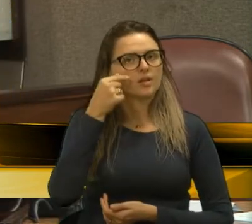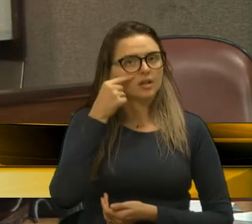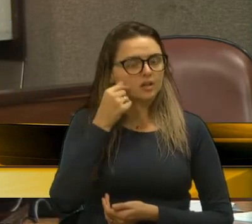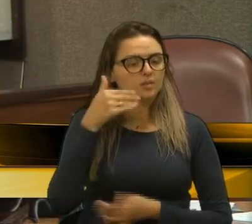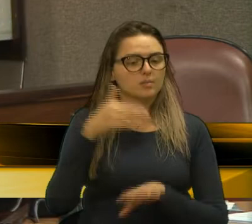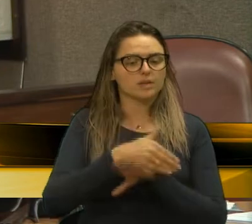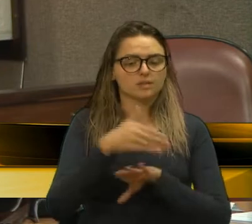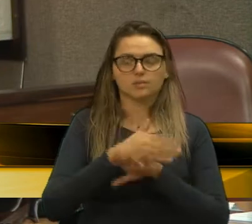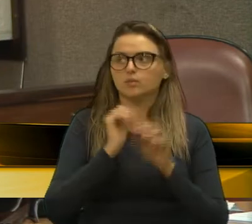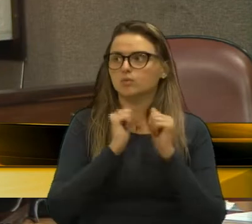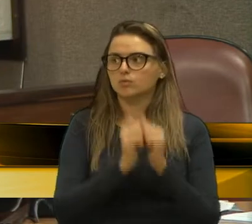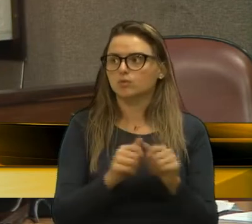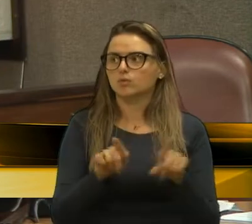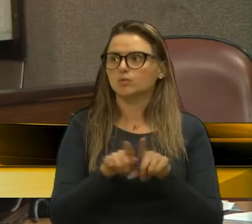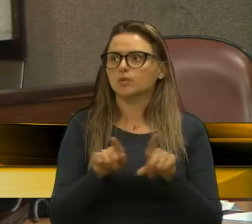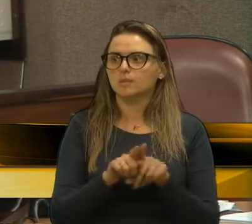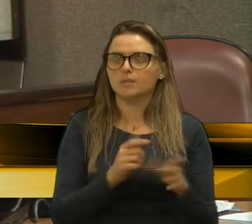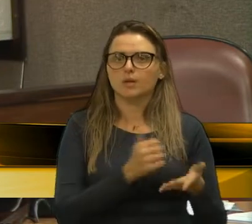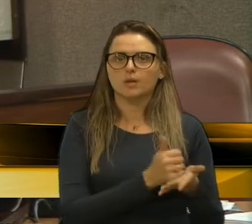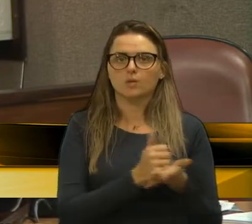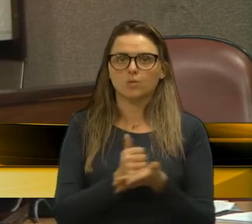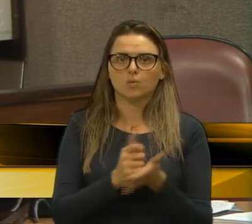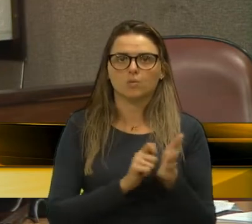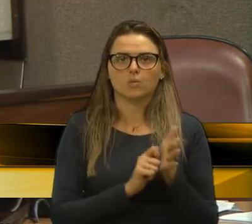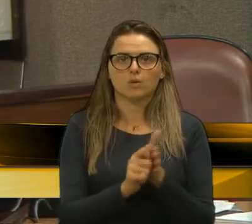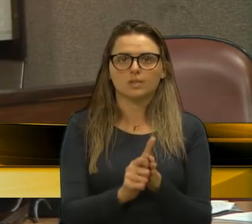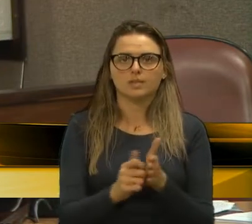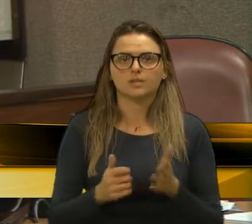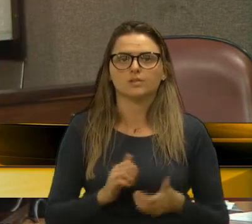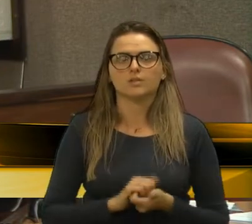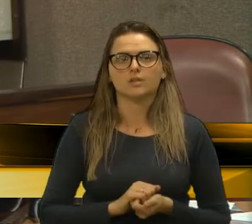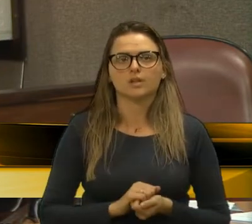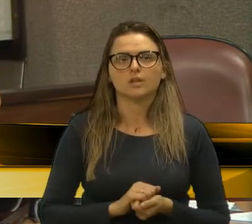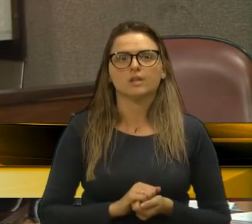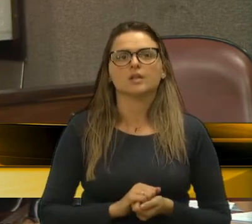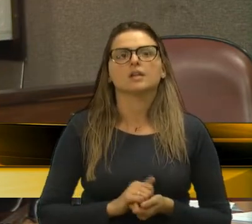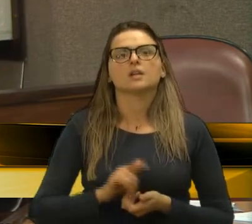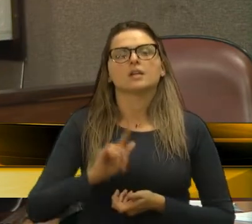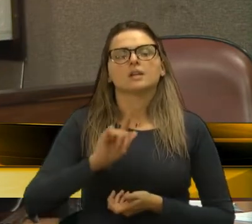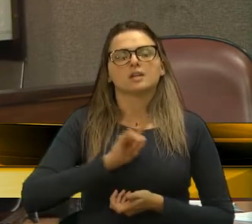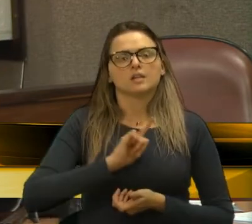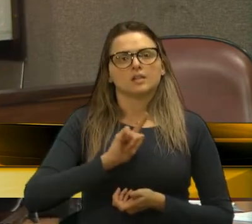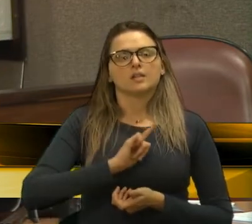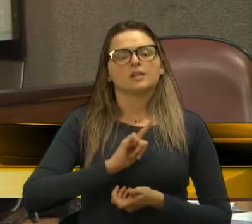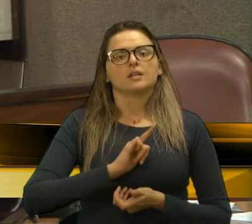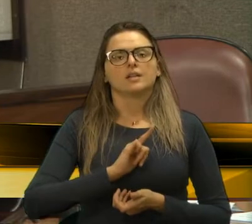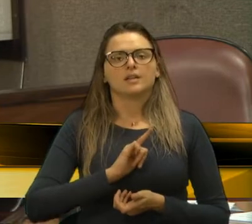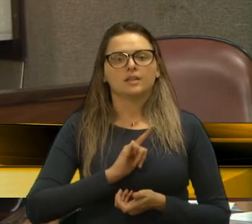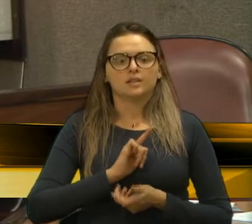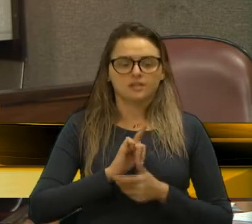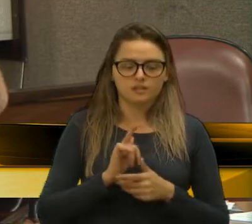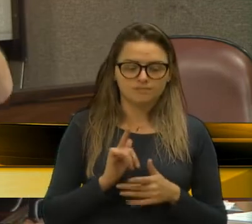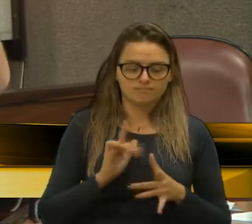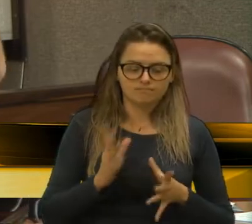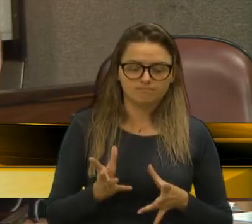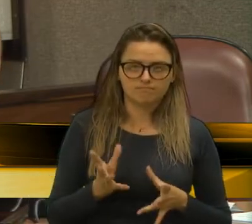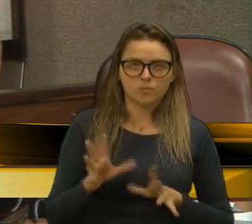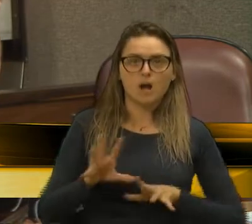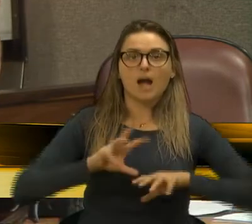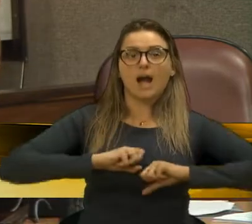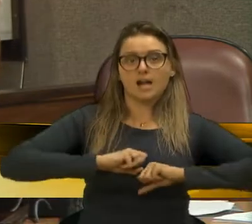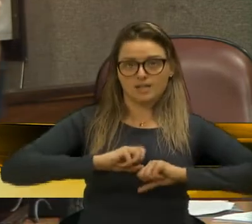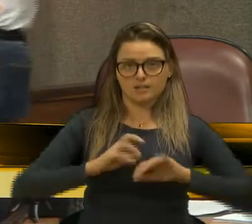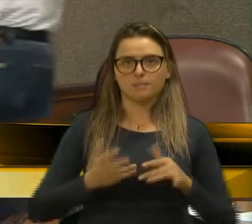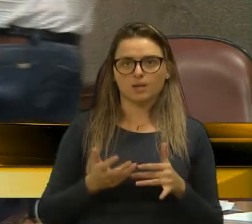assessoria da estava o vereador é renata oliveira e aí nós encorpamos a luta fomos vereadora paula ioris